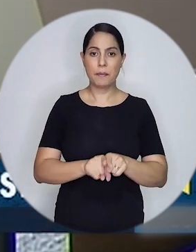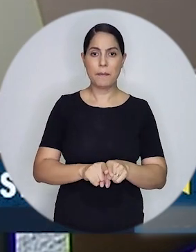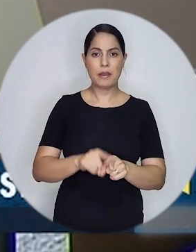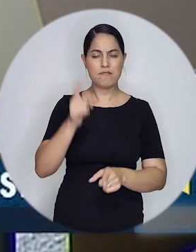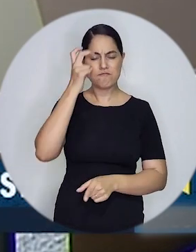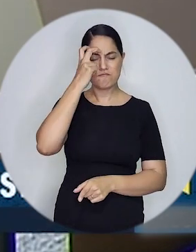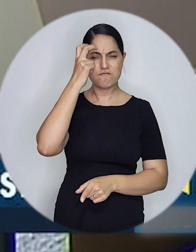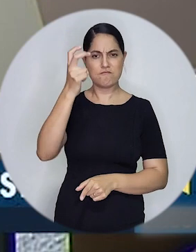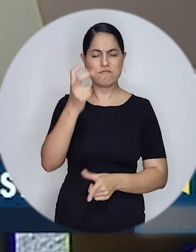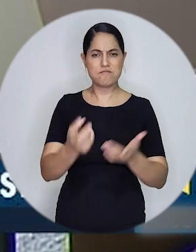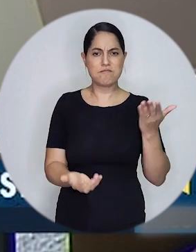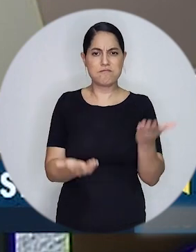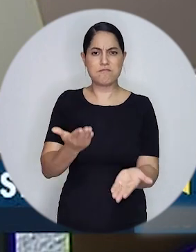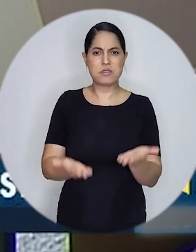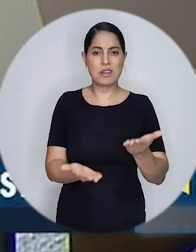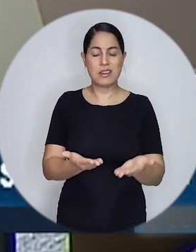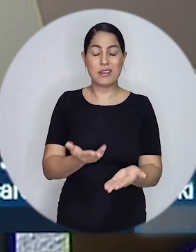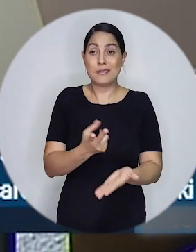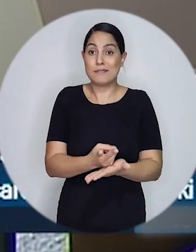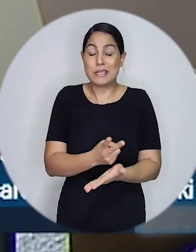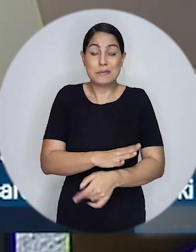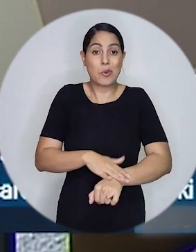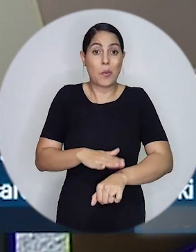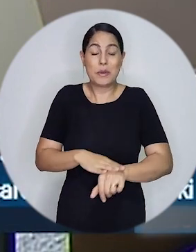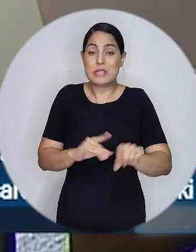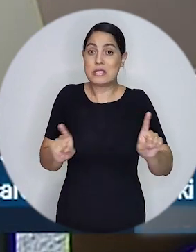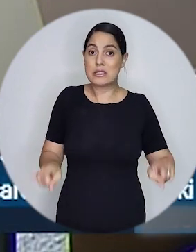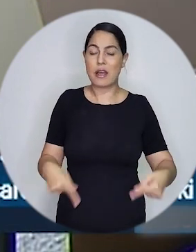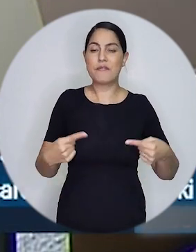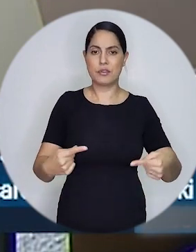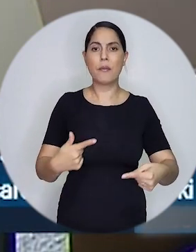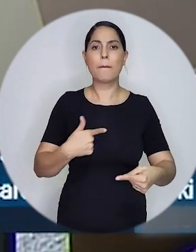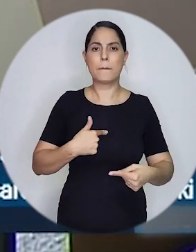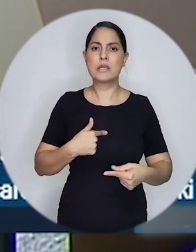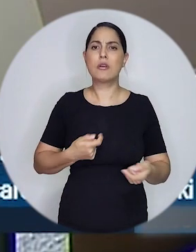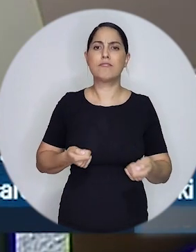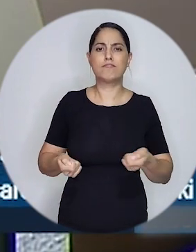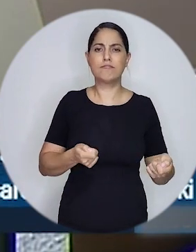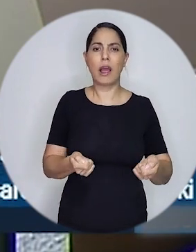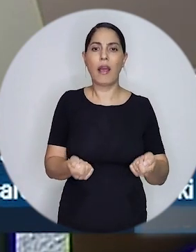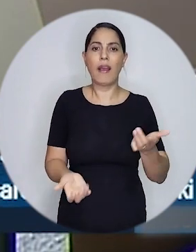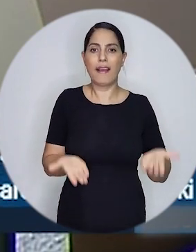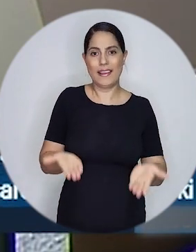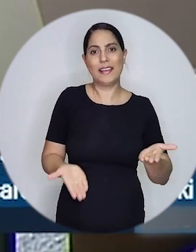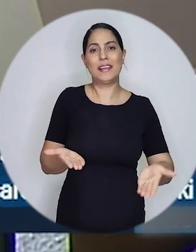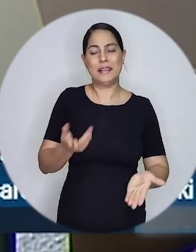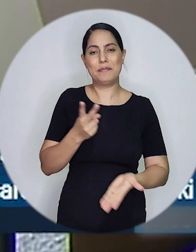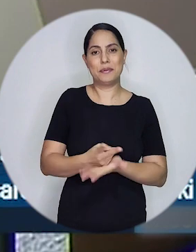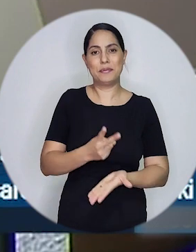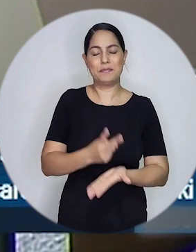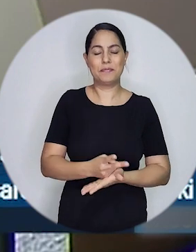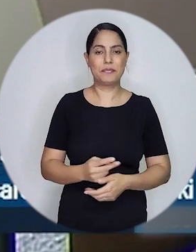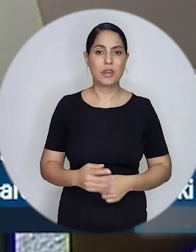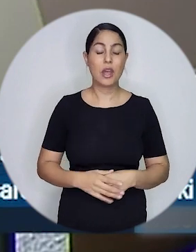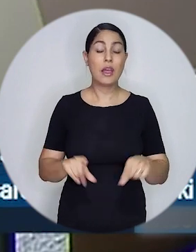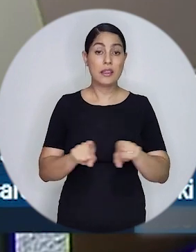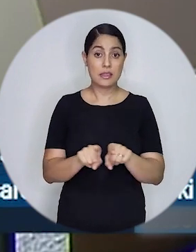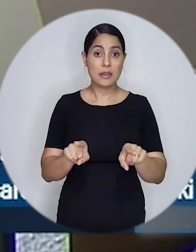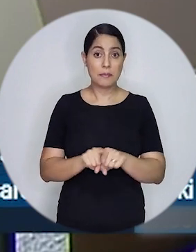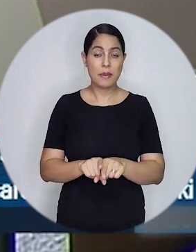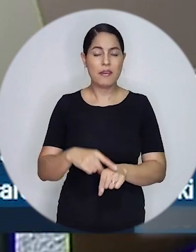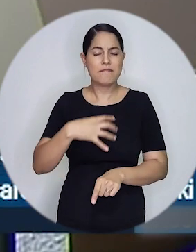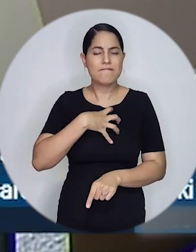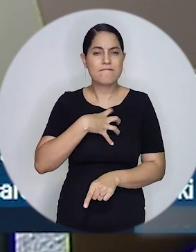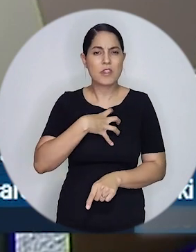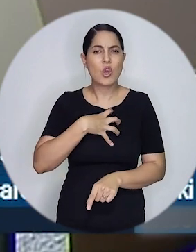e intelectual, mesmo nas horas de grandes desafios. Ter senso de justiça, sem